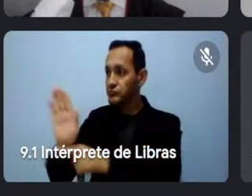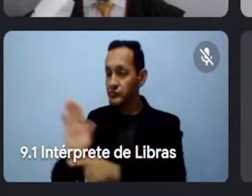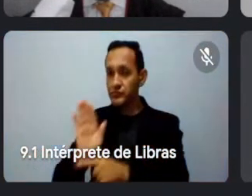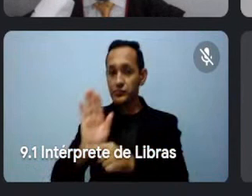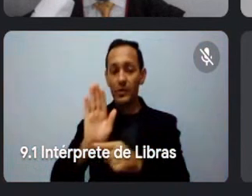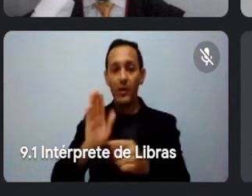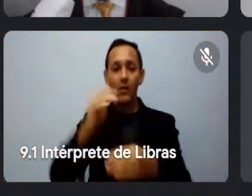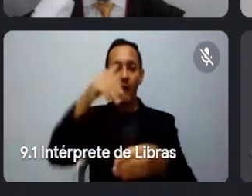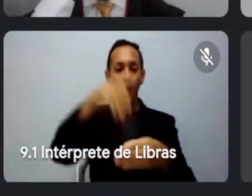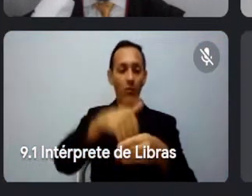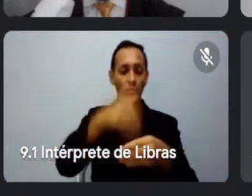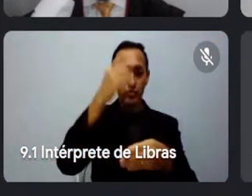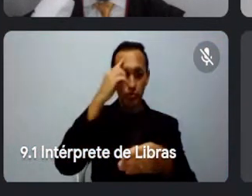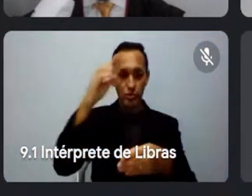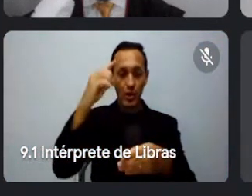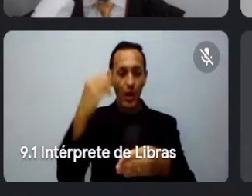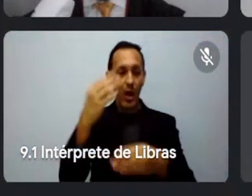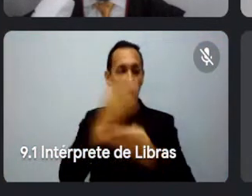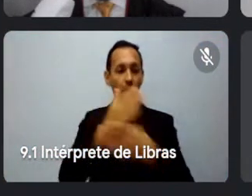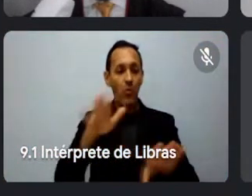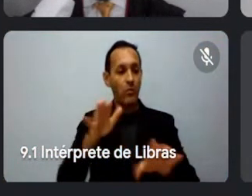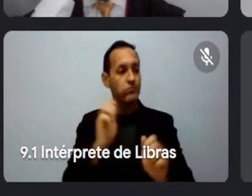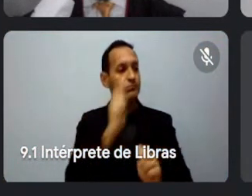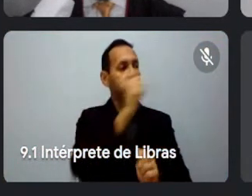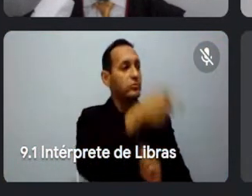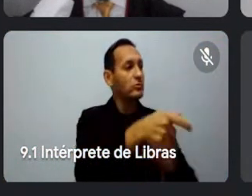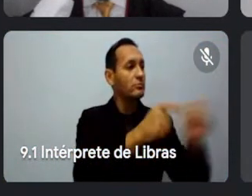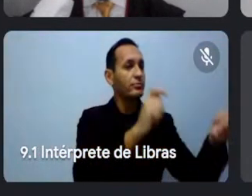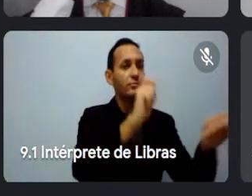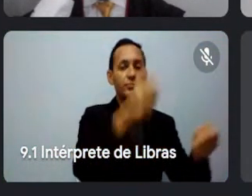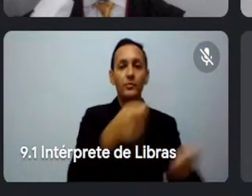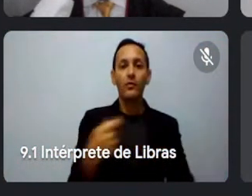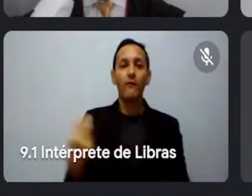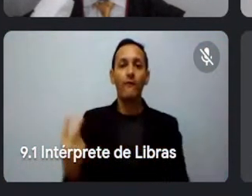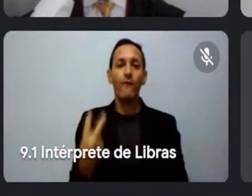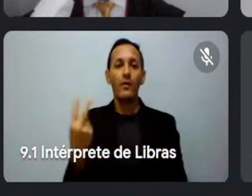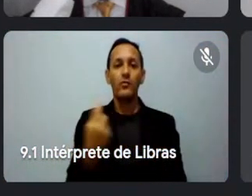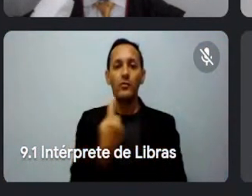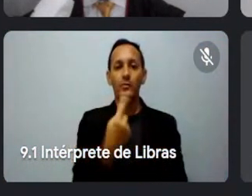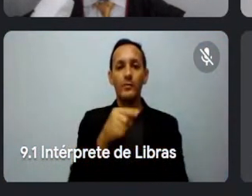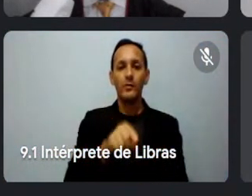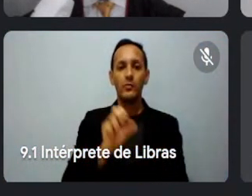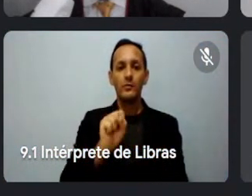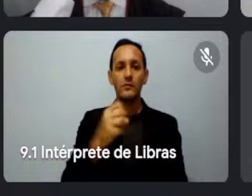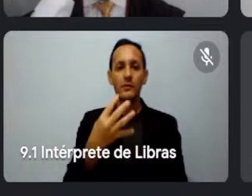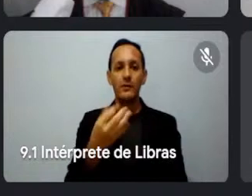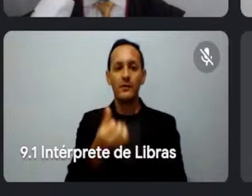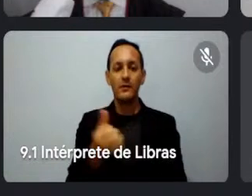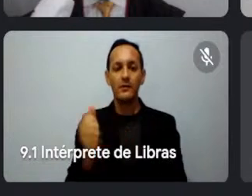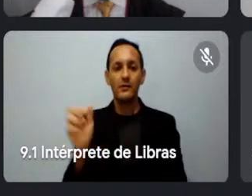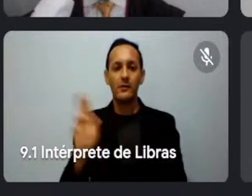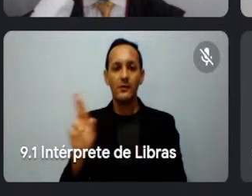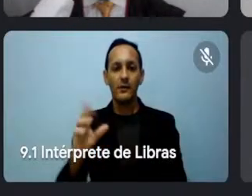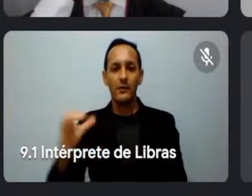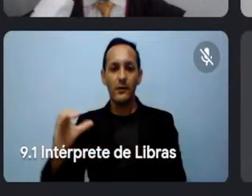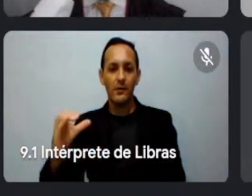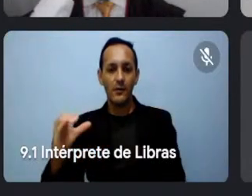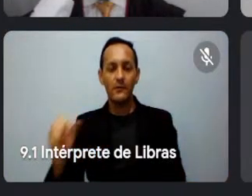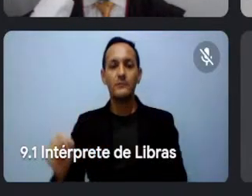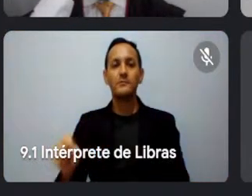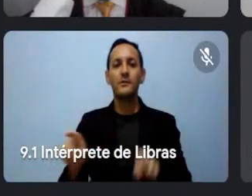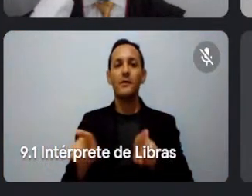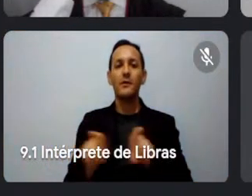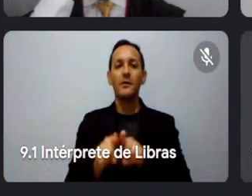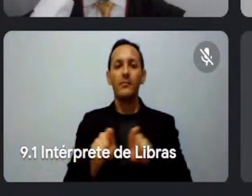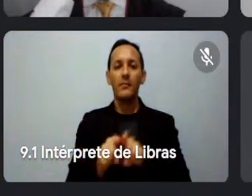as eleições o valor d1875 RC 43 anos e ainda o terceiro a existência de